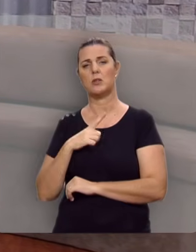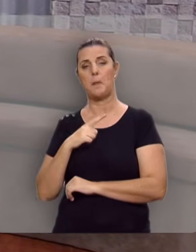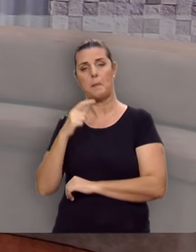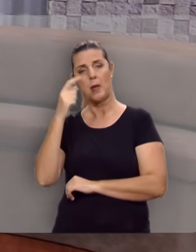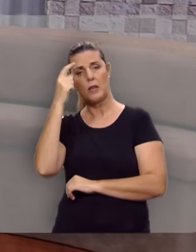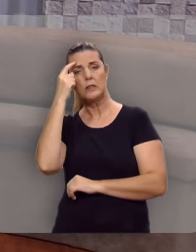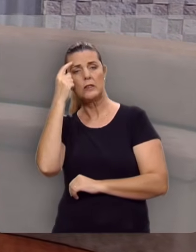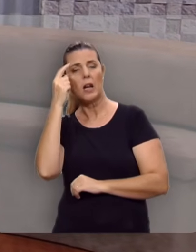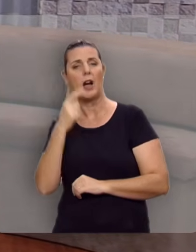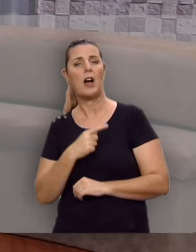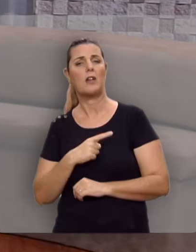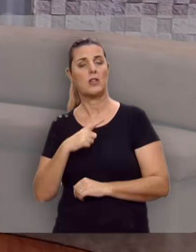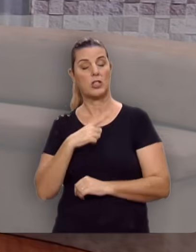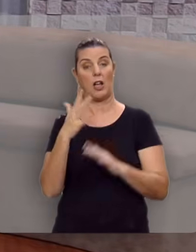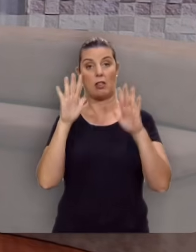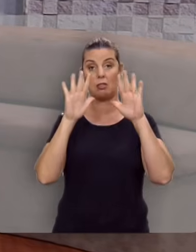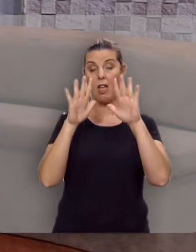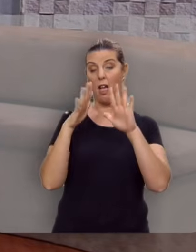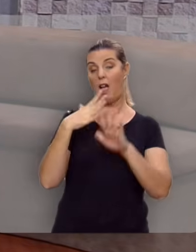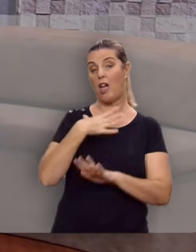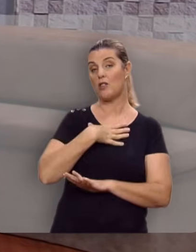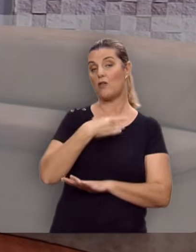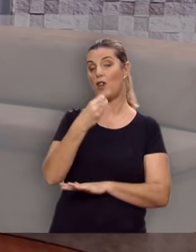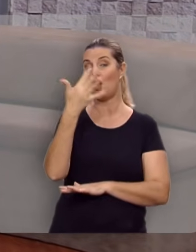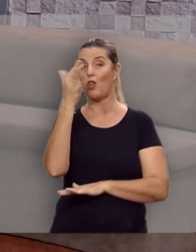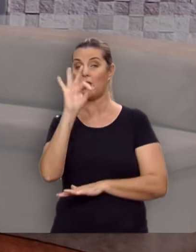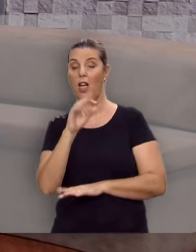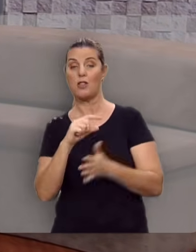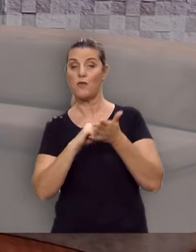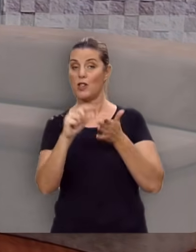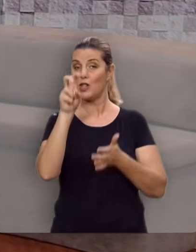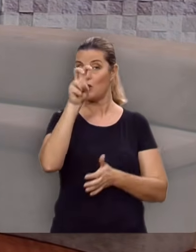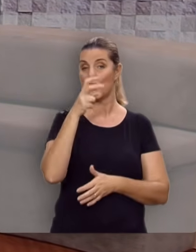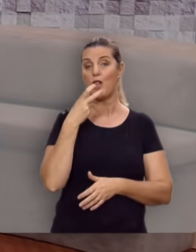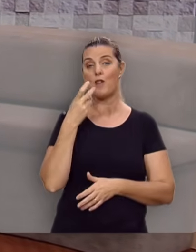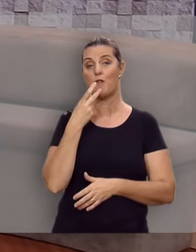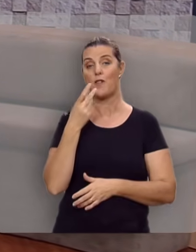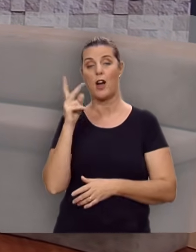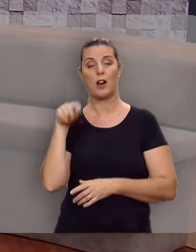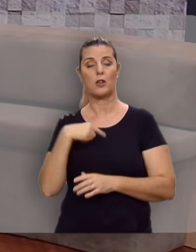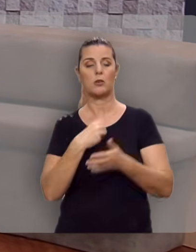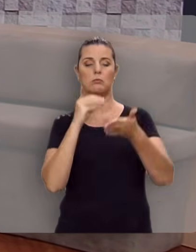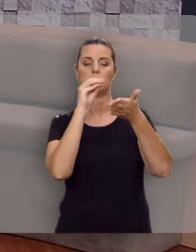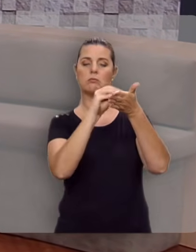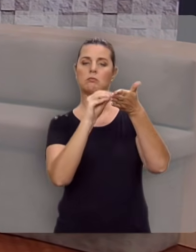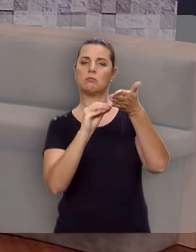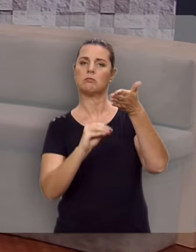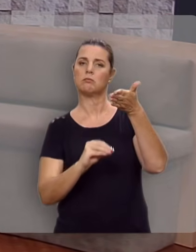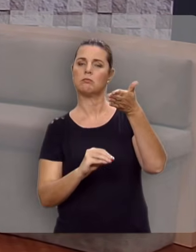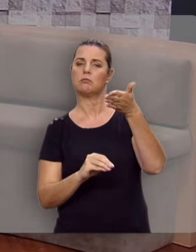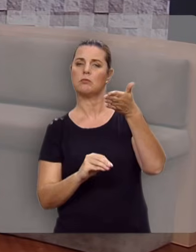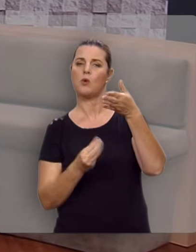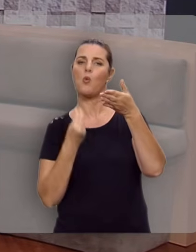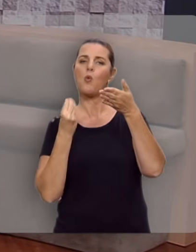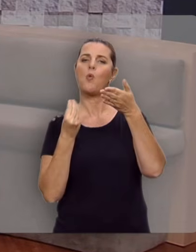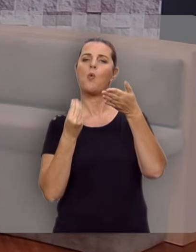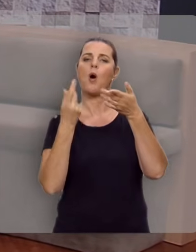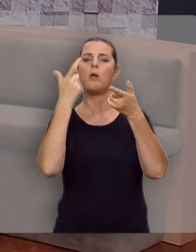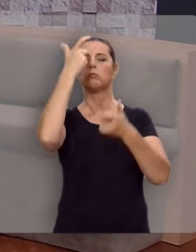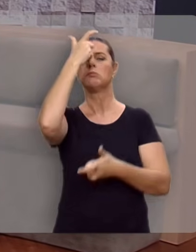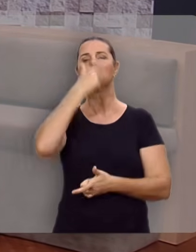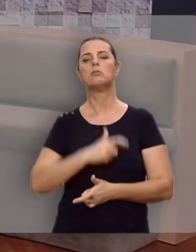do mal. Ele tinha 10 filhos. E o verso 5 traz para nós um roteiro da